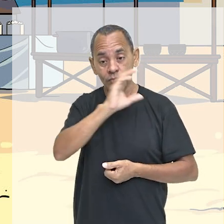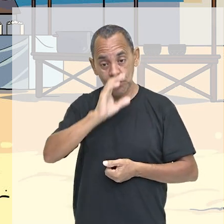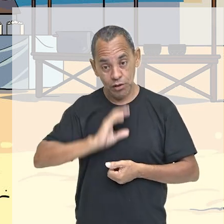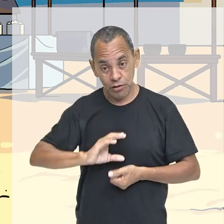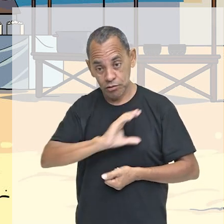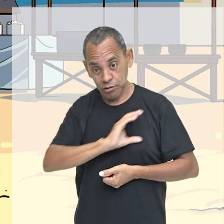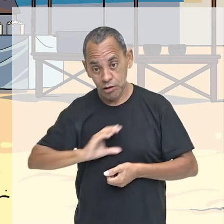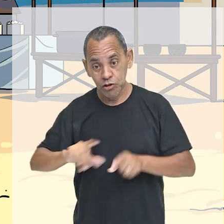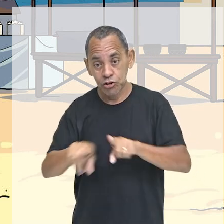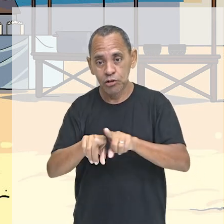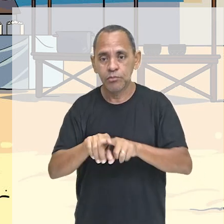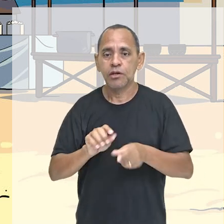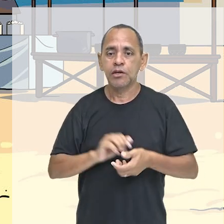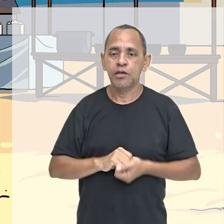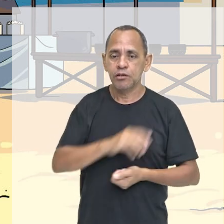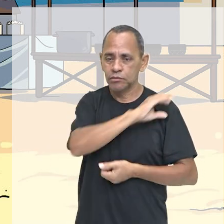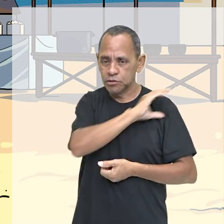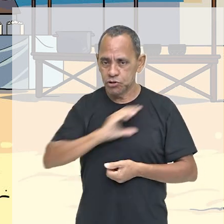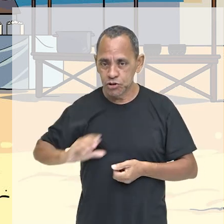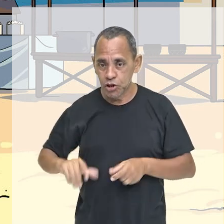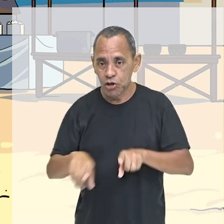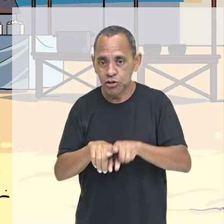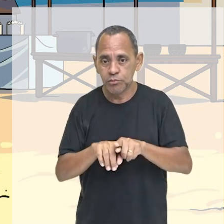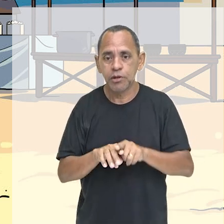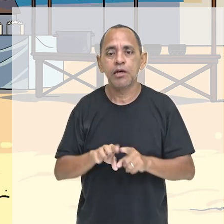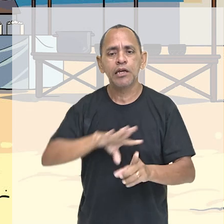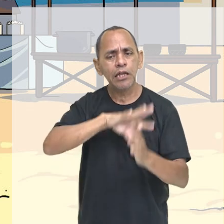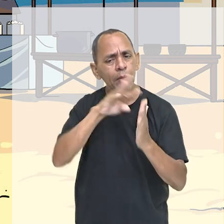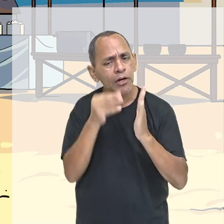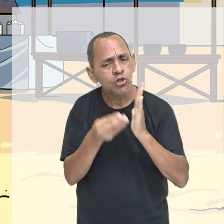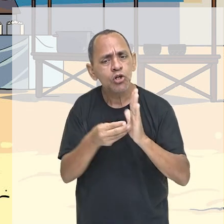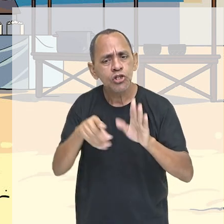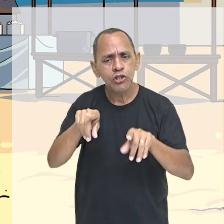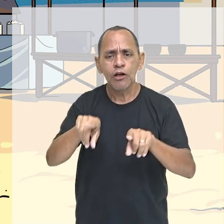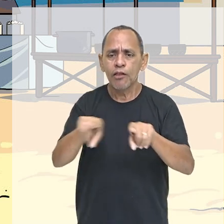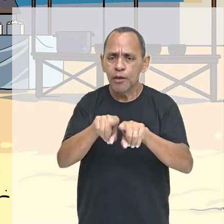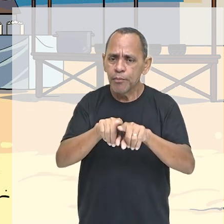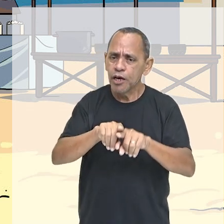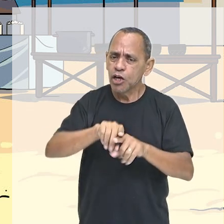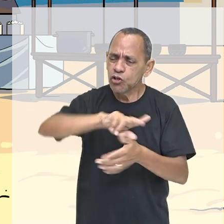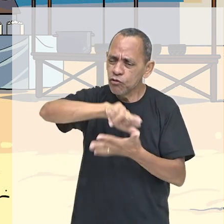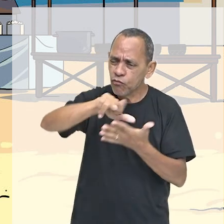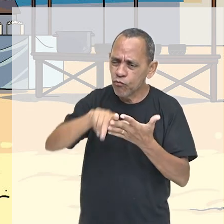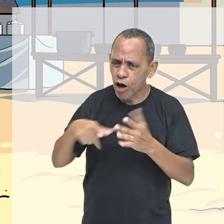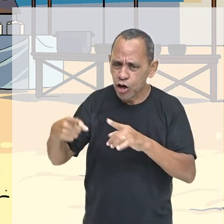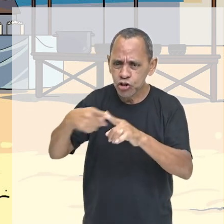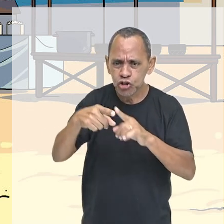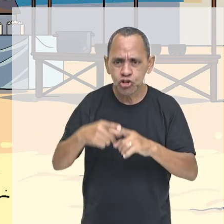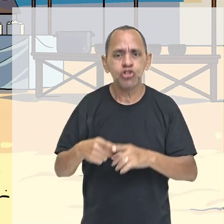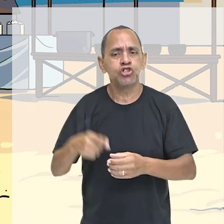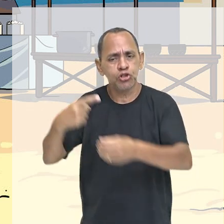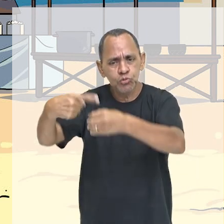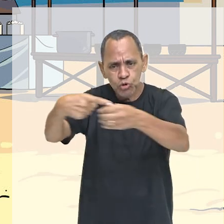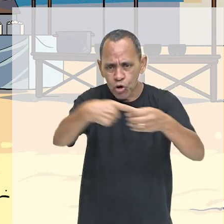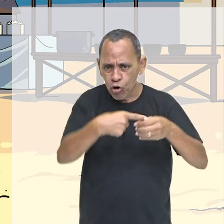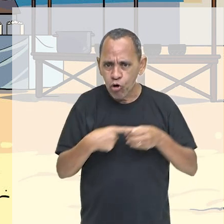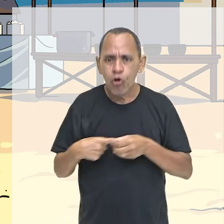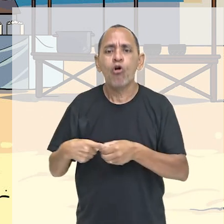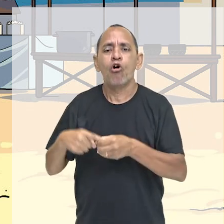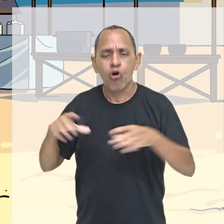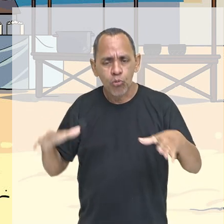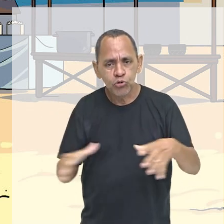Aqui na nossa Amazônia também, nos diversos municípios do nosso estado, nas diversas